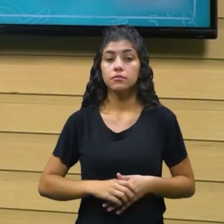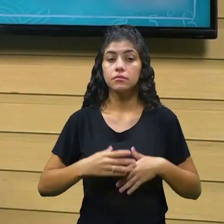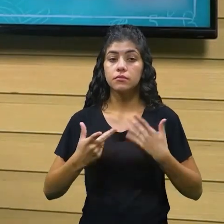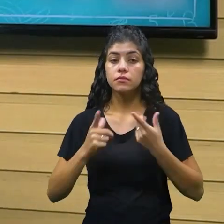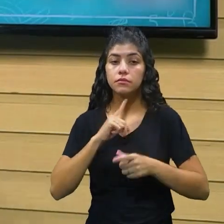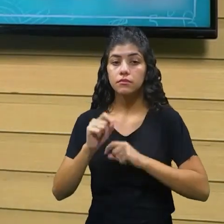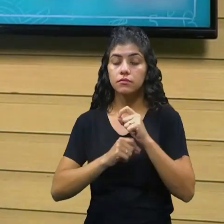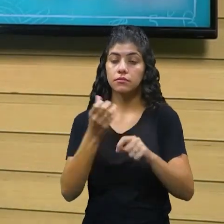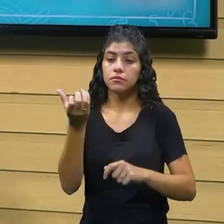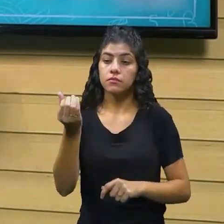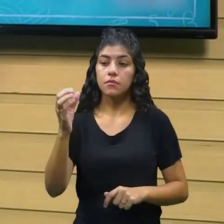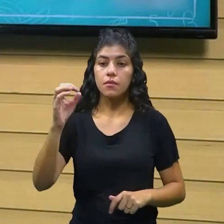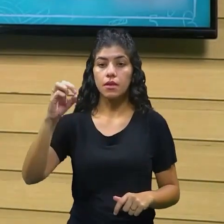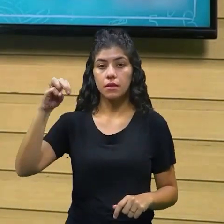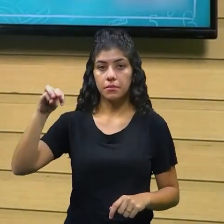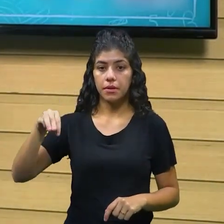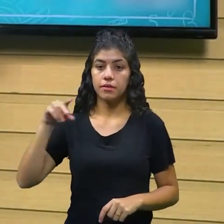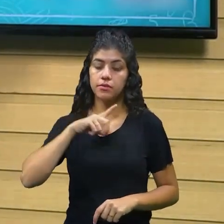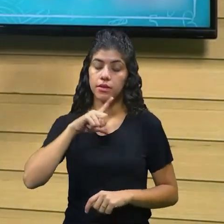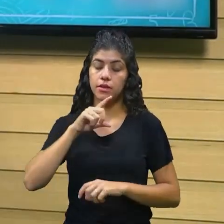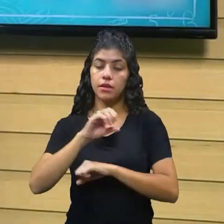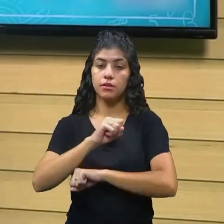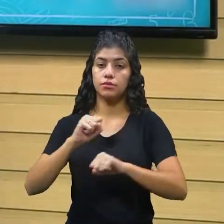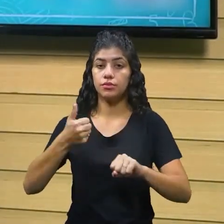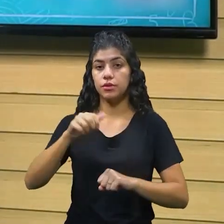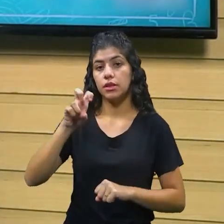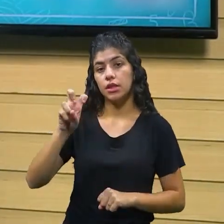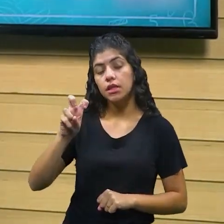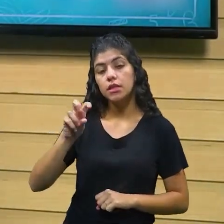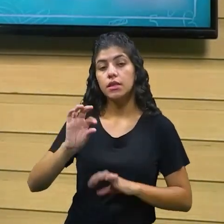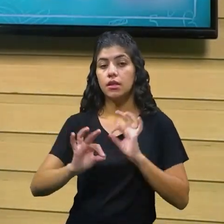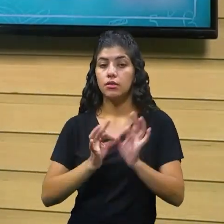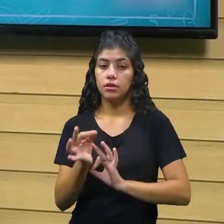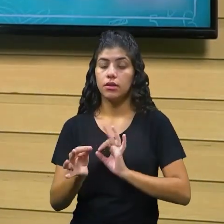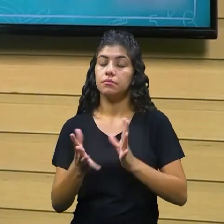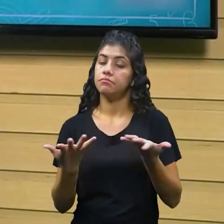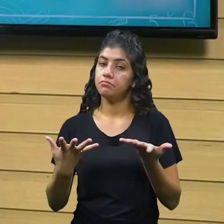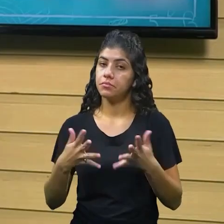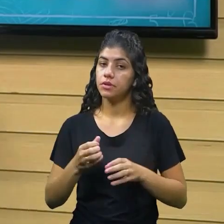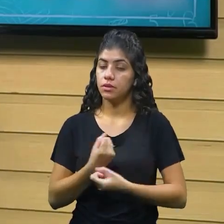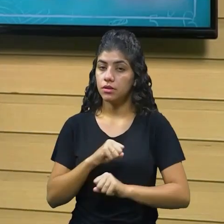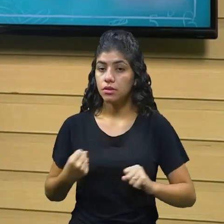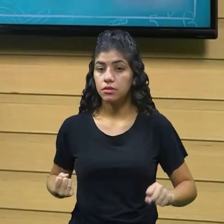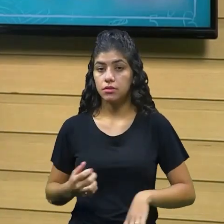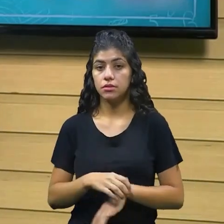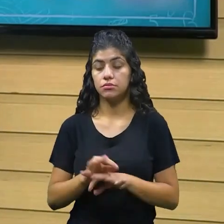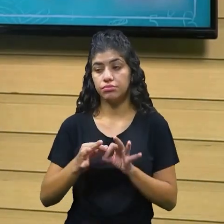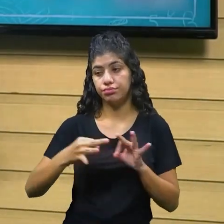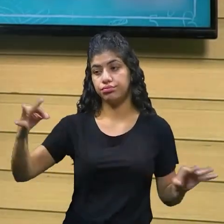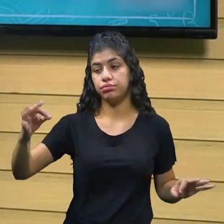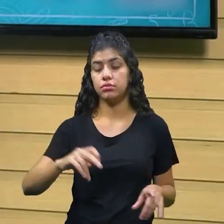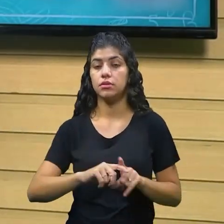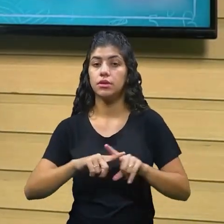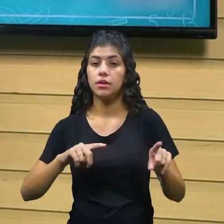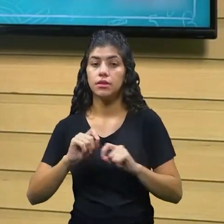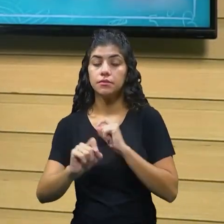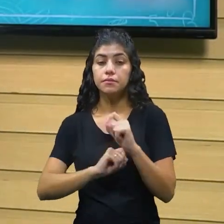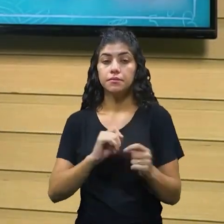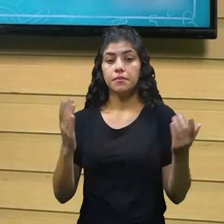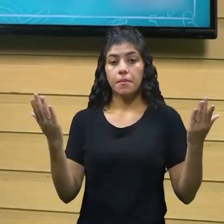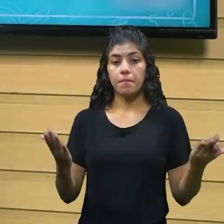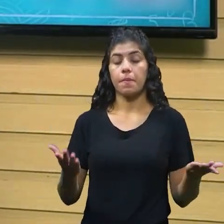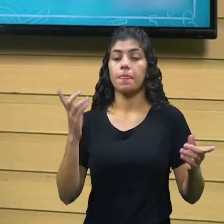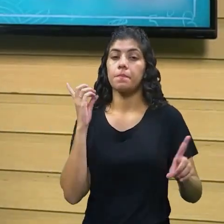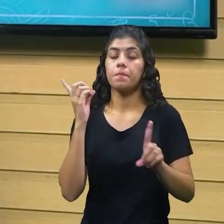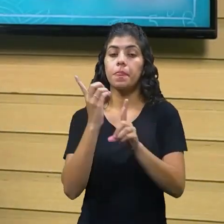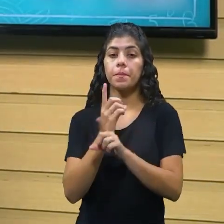de 60 metros, você tem um corpo extenso de 15 metros, então é um tamanho considerável. Mas se a gente pegar esse mesmo caminhão e tentar